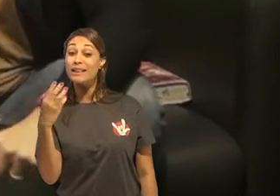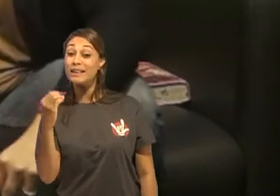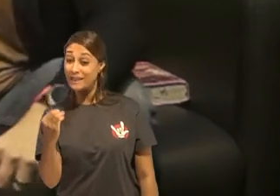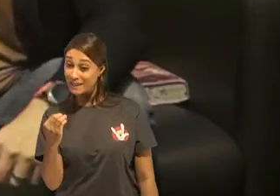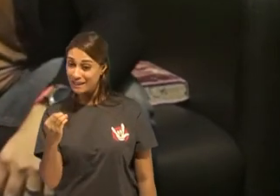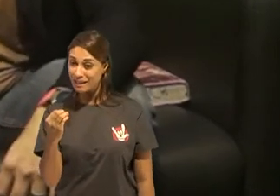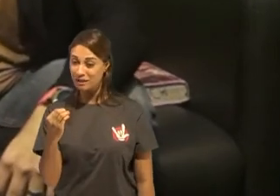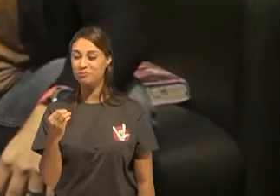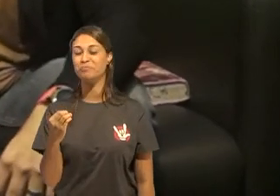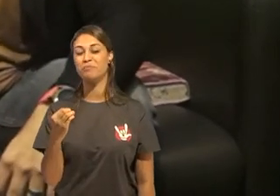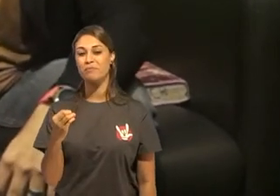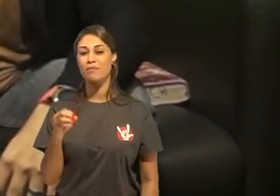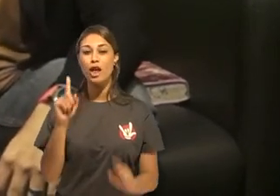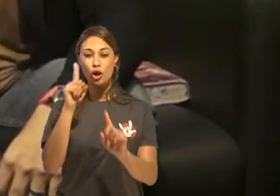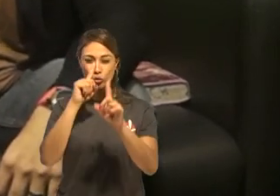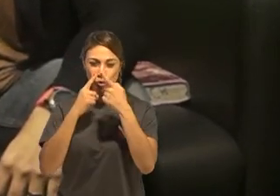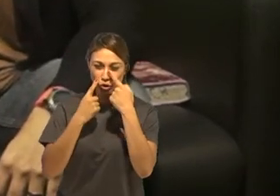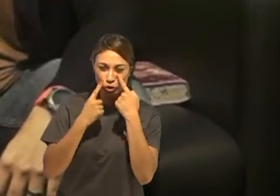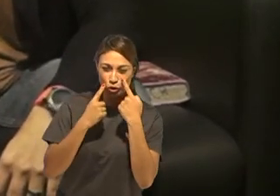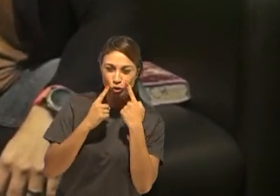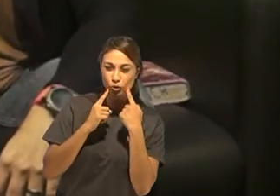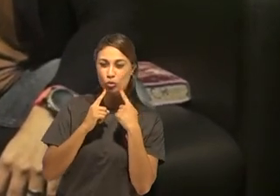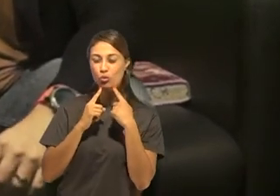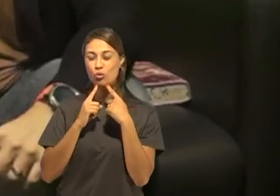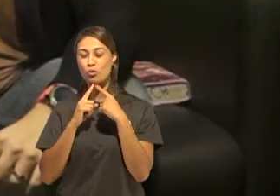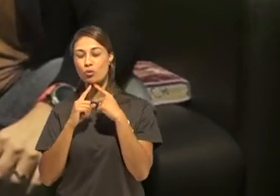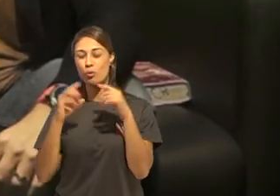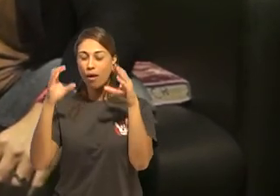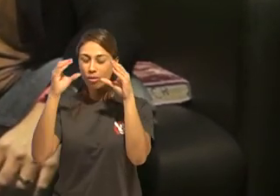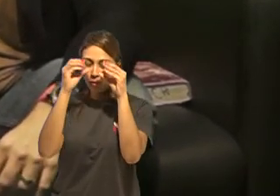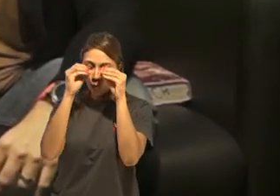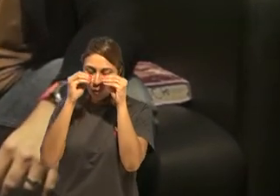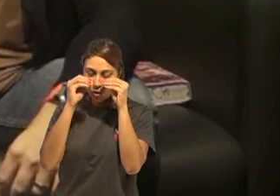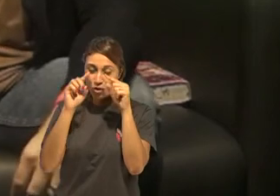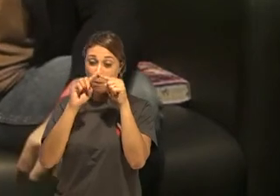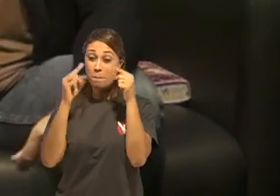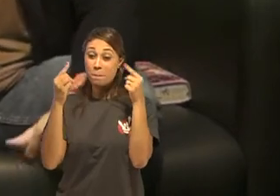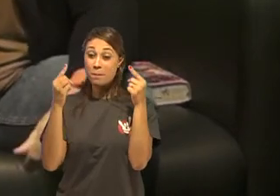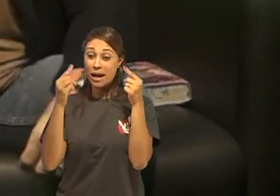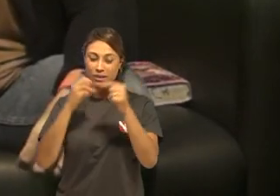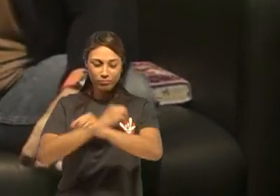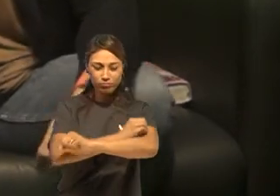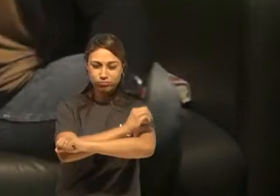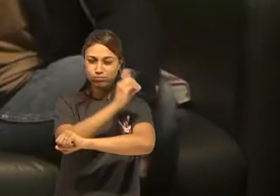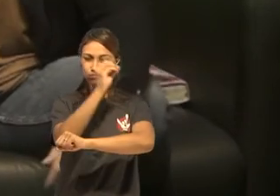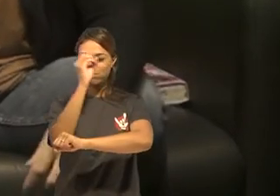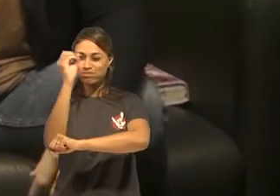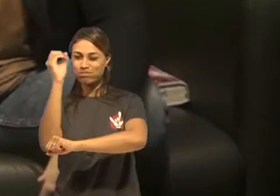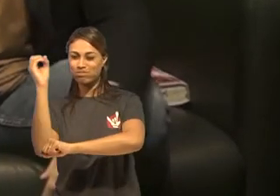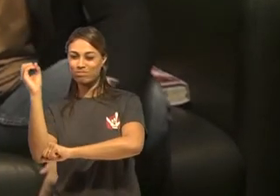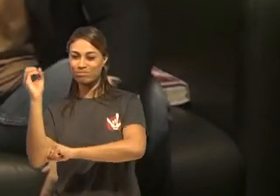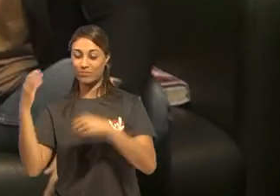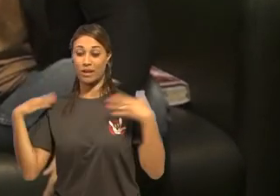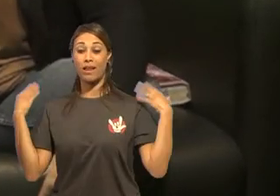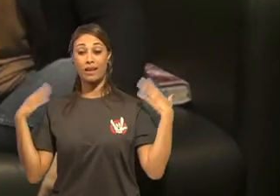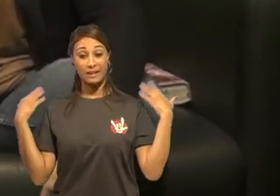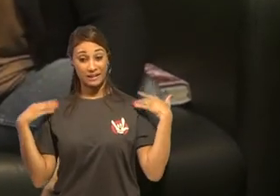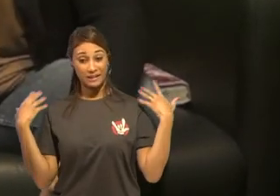noite, mas a alegria vem pela manhã. Esse era a baba, hein? Esse era a baba. Vamos pro próximo agora? Mais